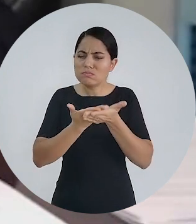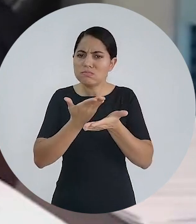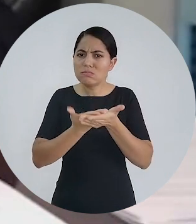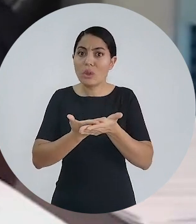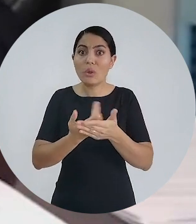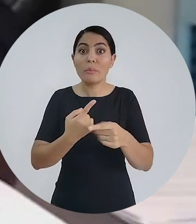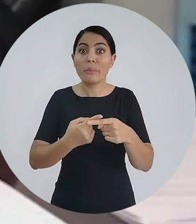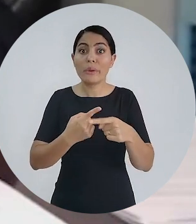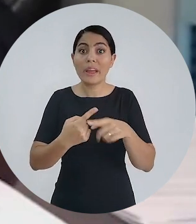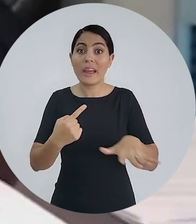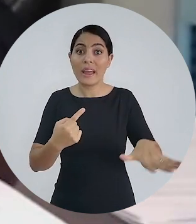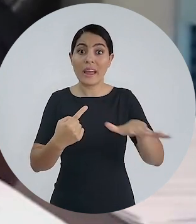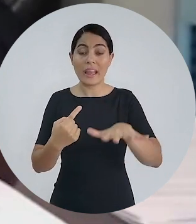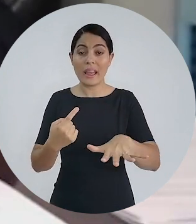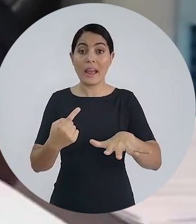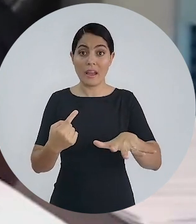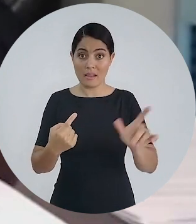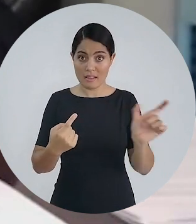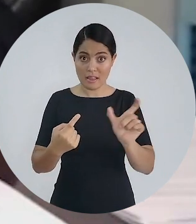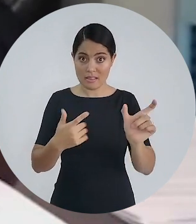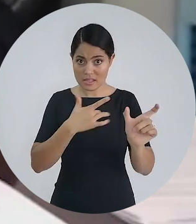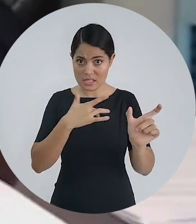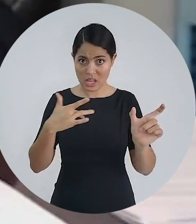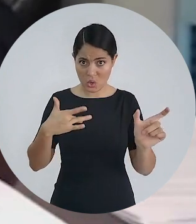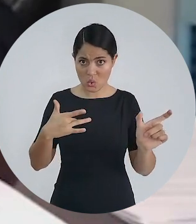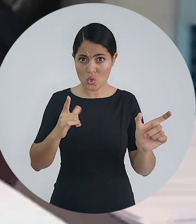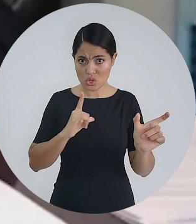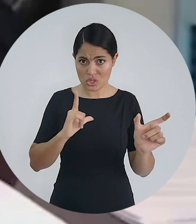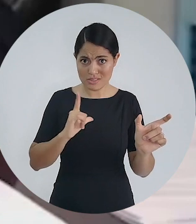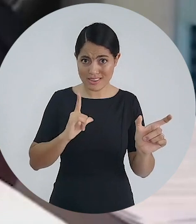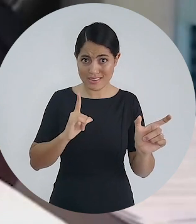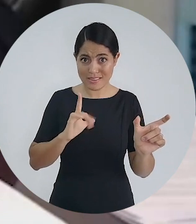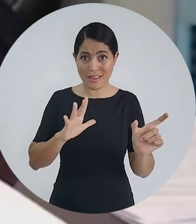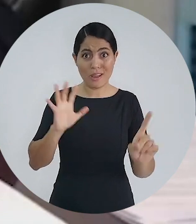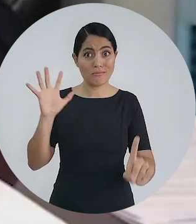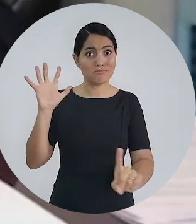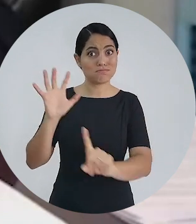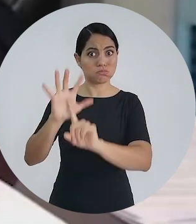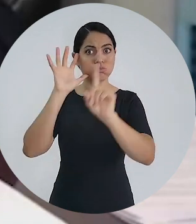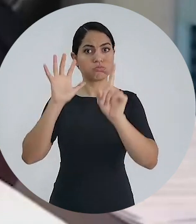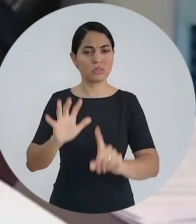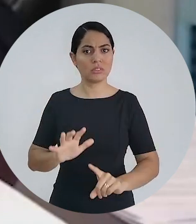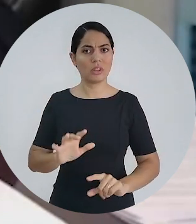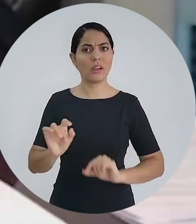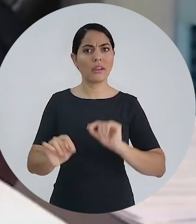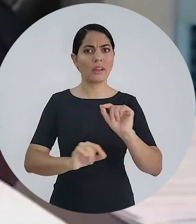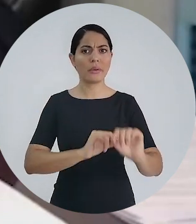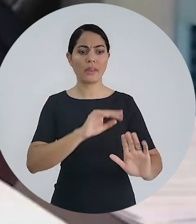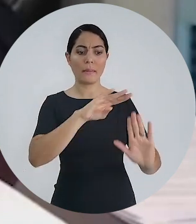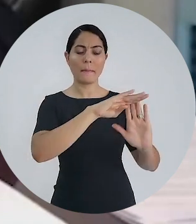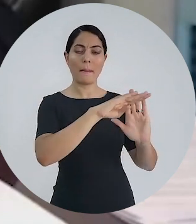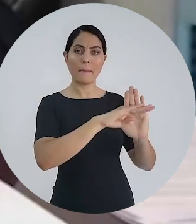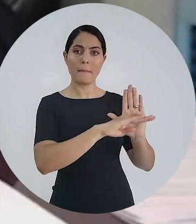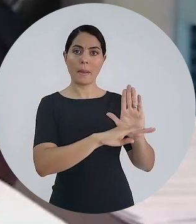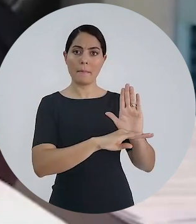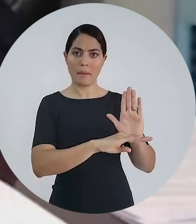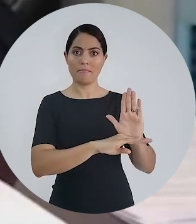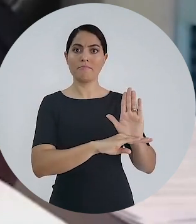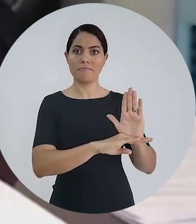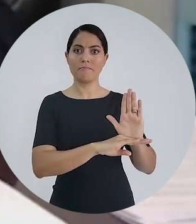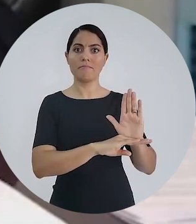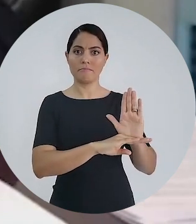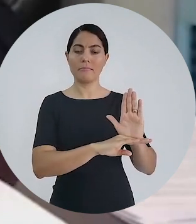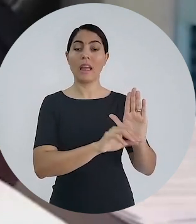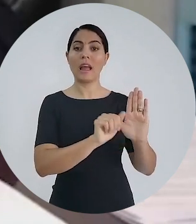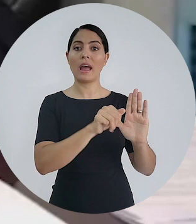vida de todas as pessoas que têm plano de saúde é muito grande, que é exatamente a discussão sobre a questão do rol da